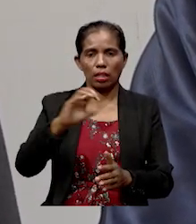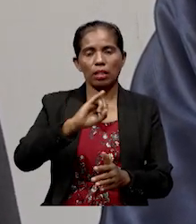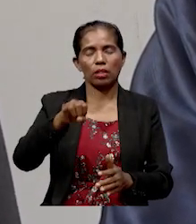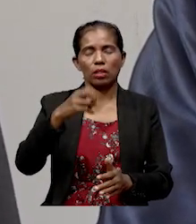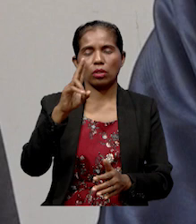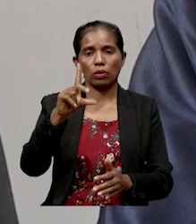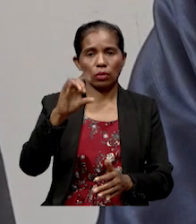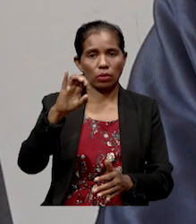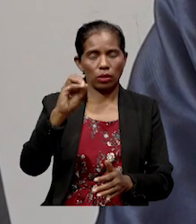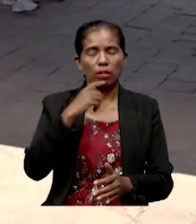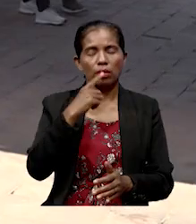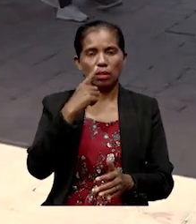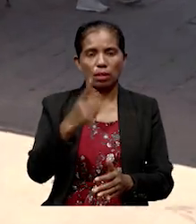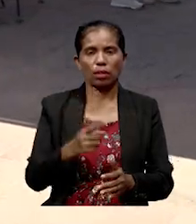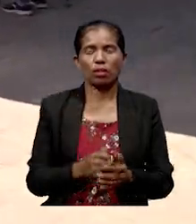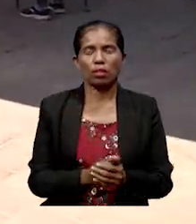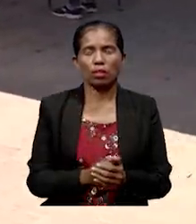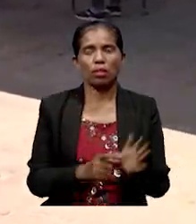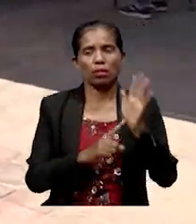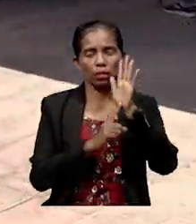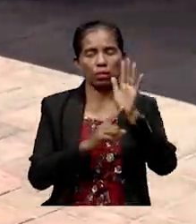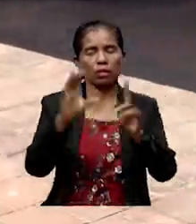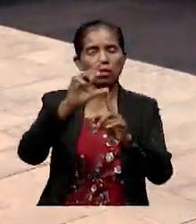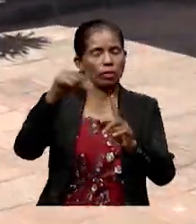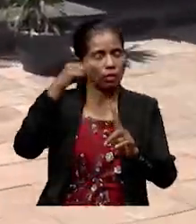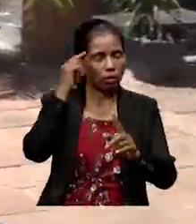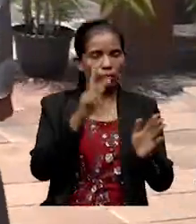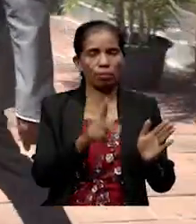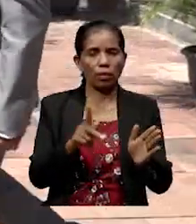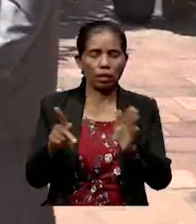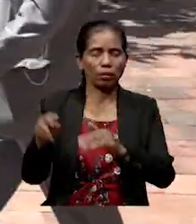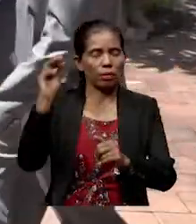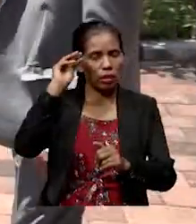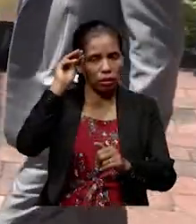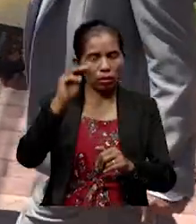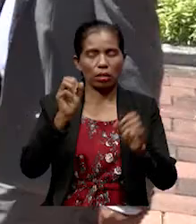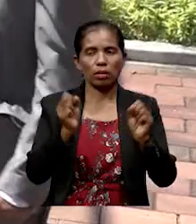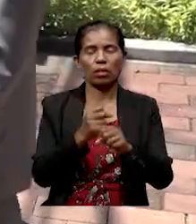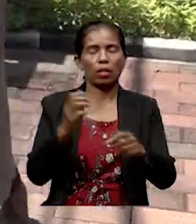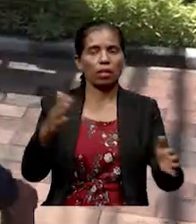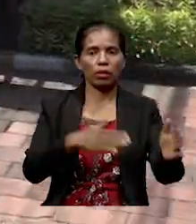Loro Mesak, informa-nos, basefe o governo, quando o plano Ministério União, atu